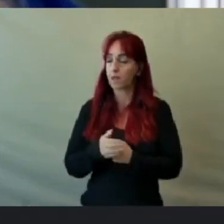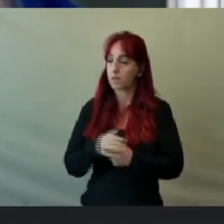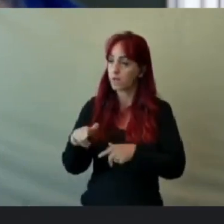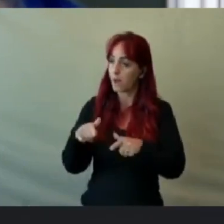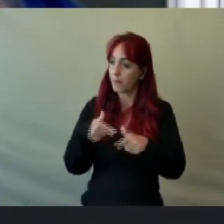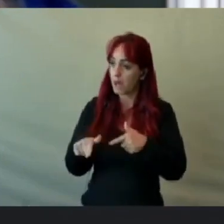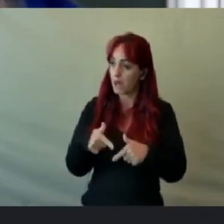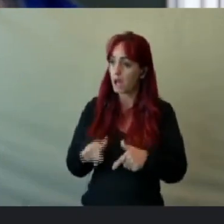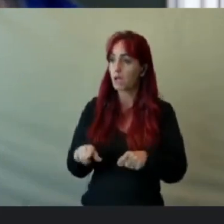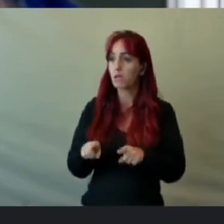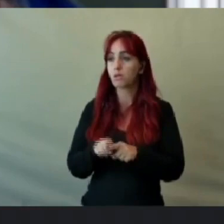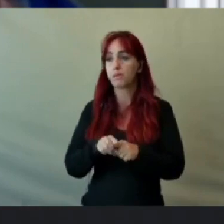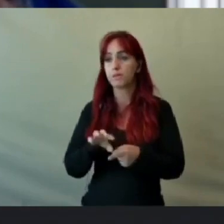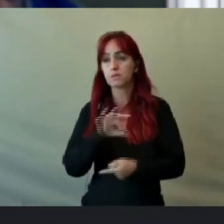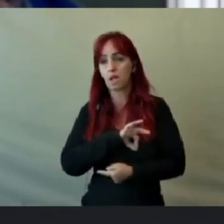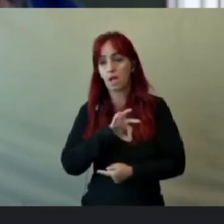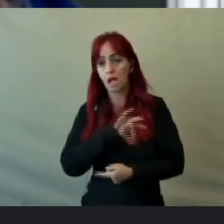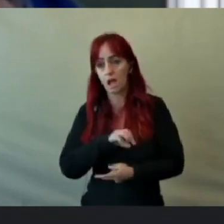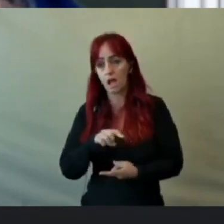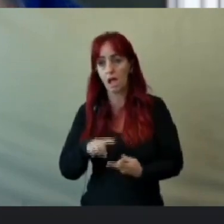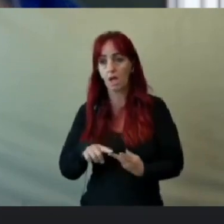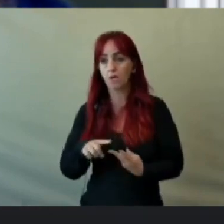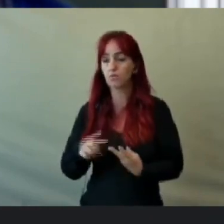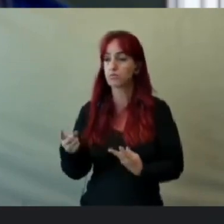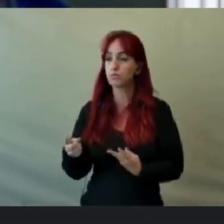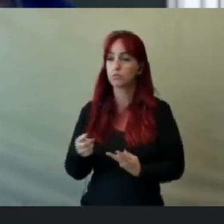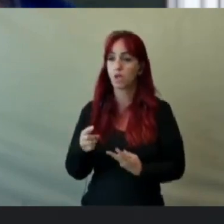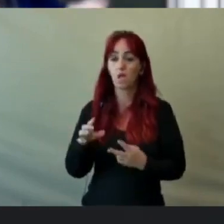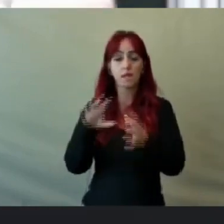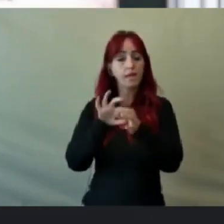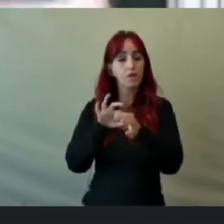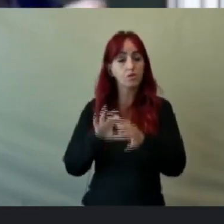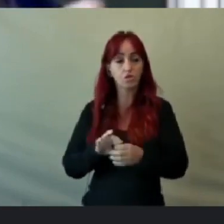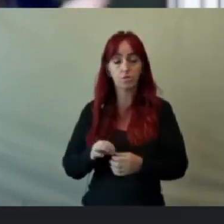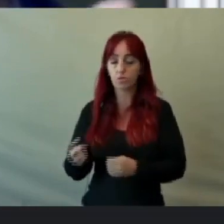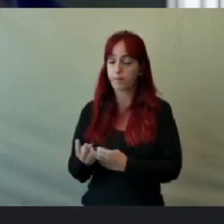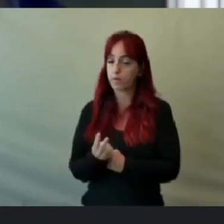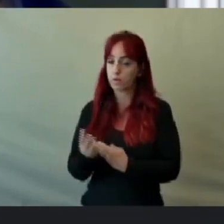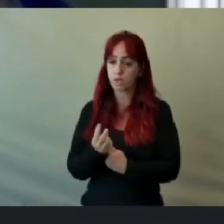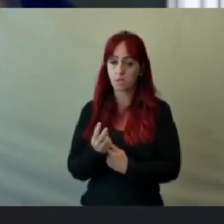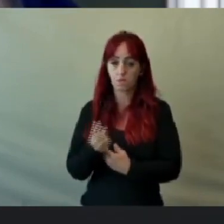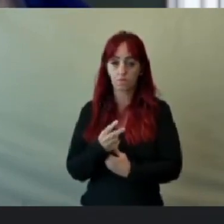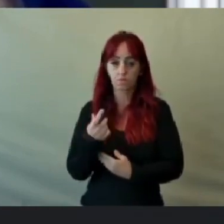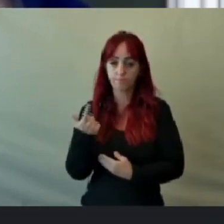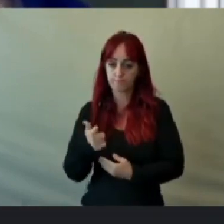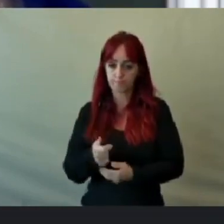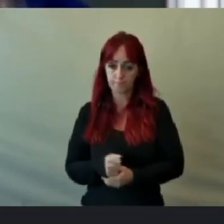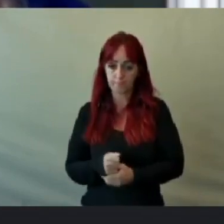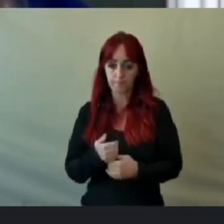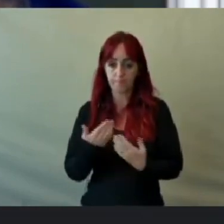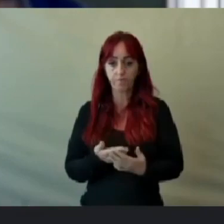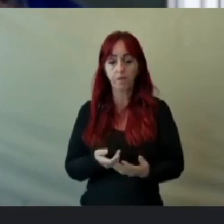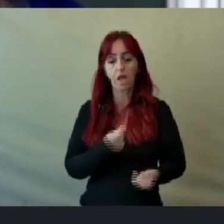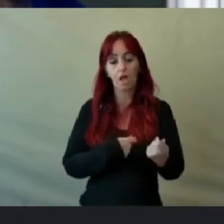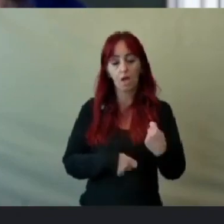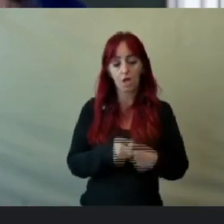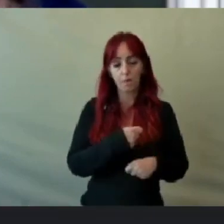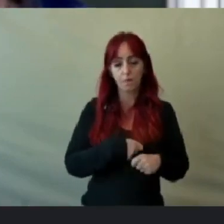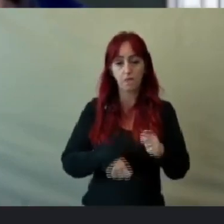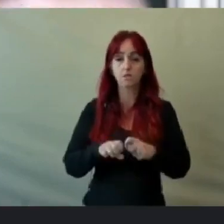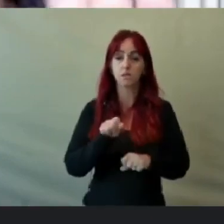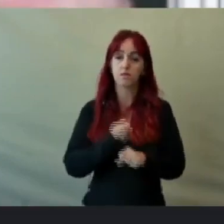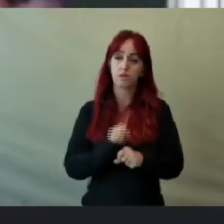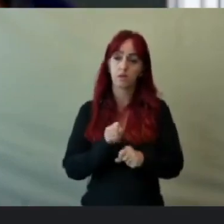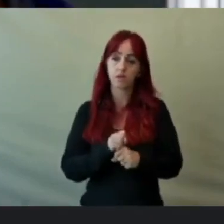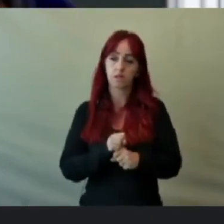nenhum tipo de proteção previdenciária então a economia só vai estagnando dentre dos temas mais